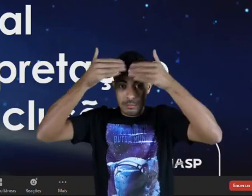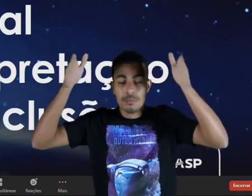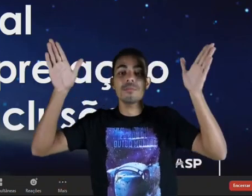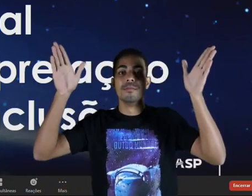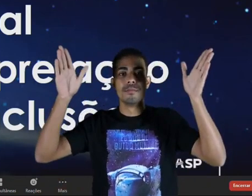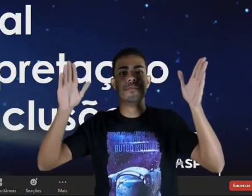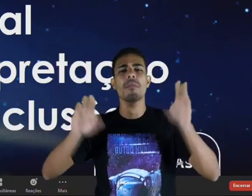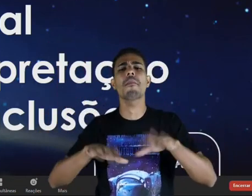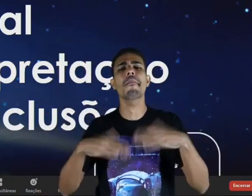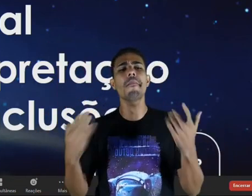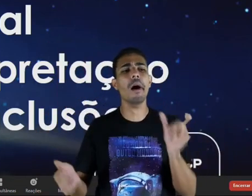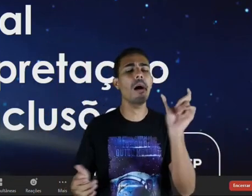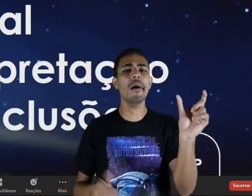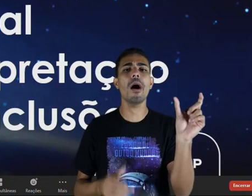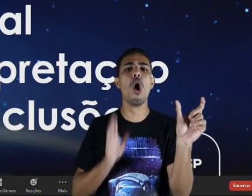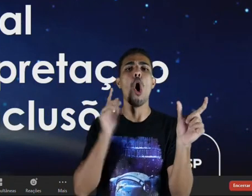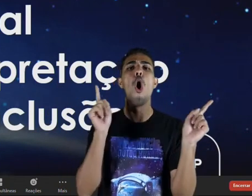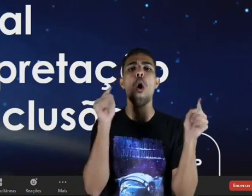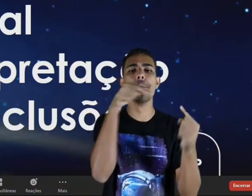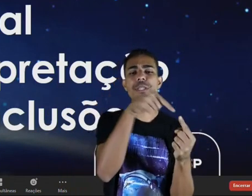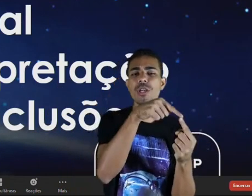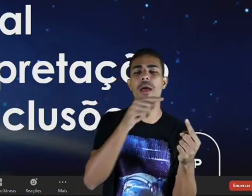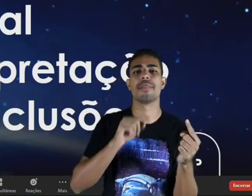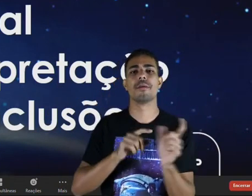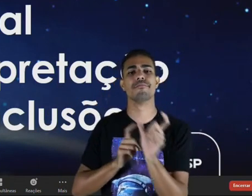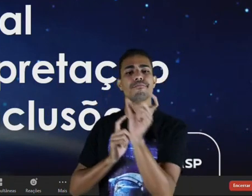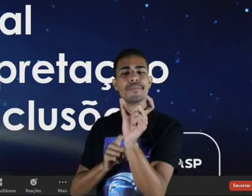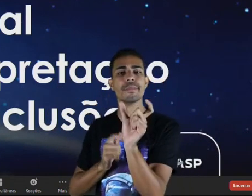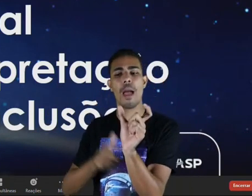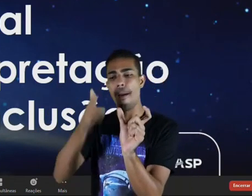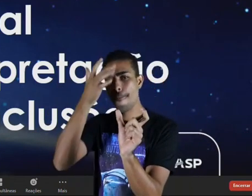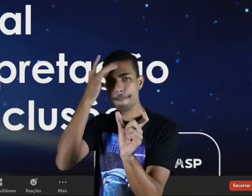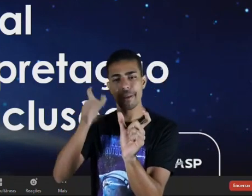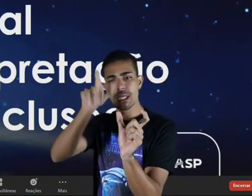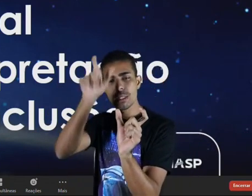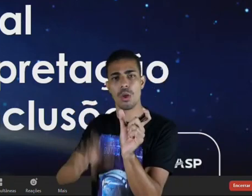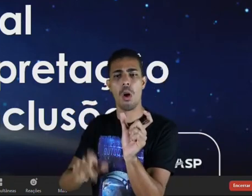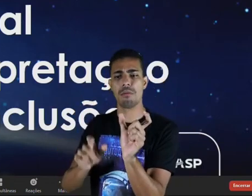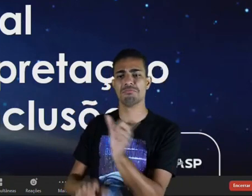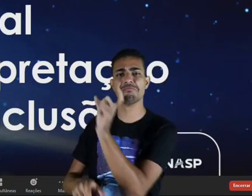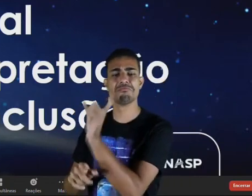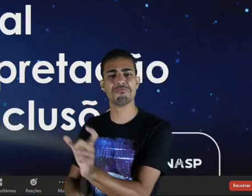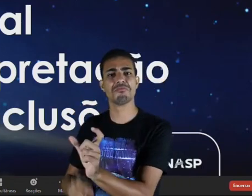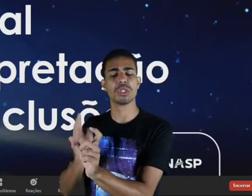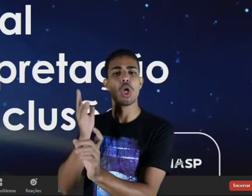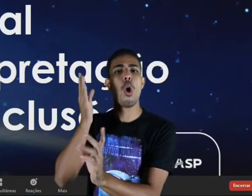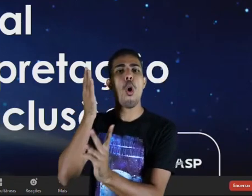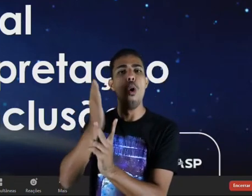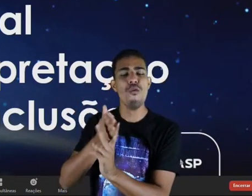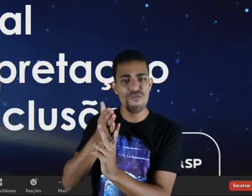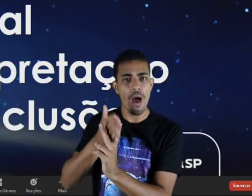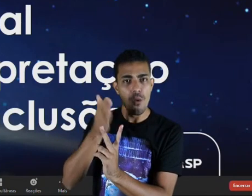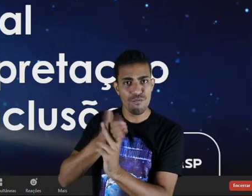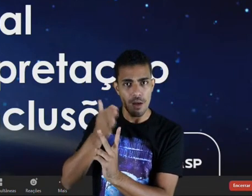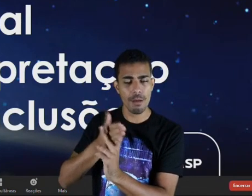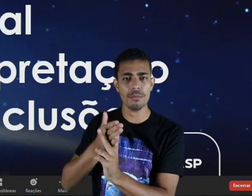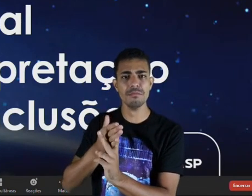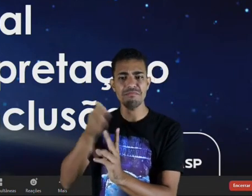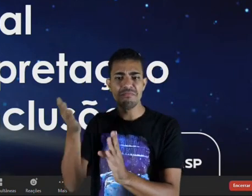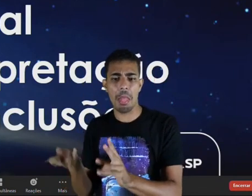que é o sujeito? Qual que é o propósito? O verbo está no passado? Está no futuro?